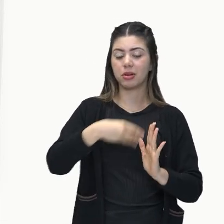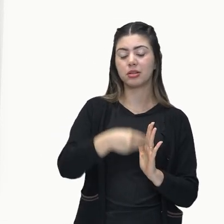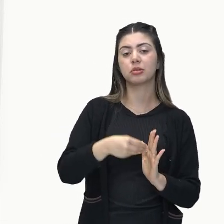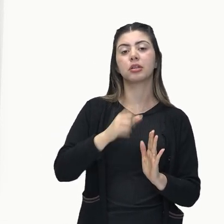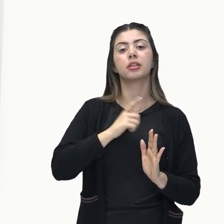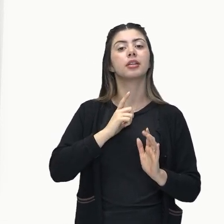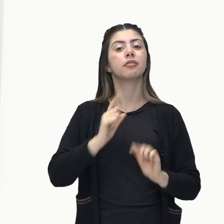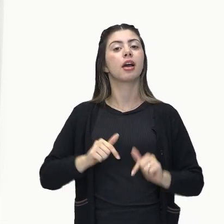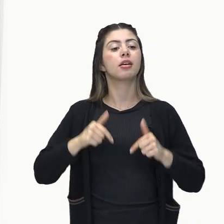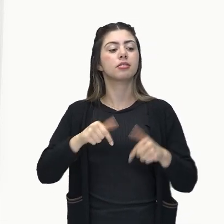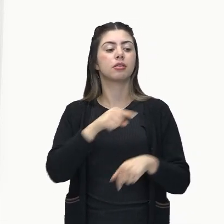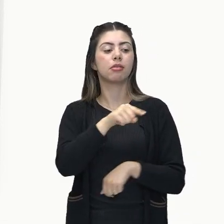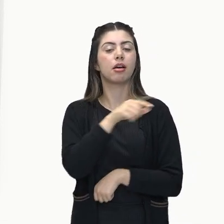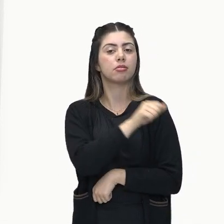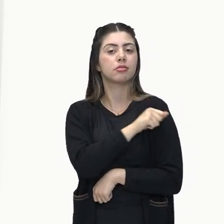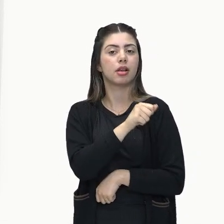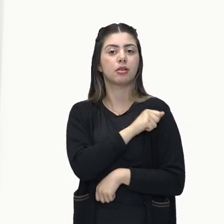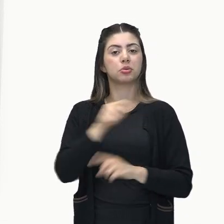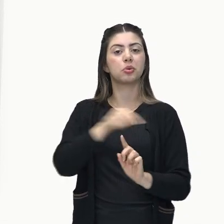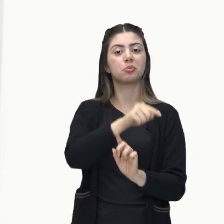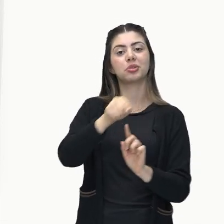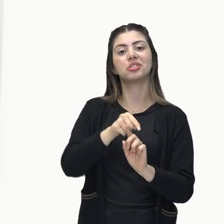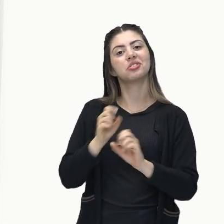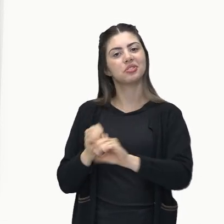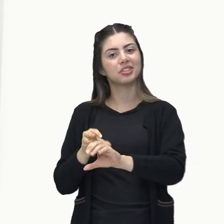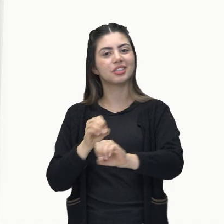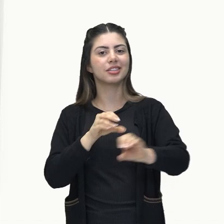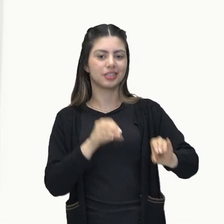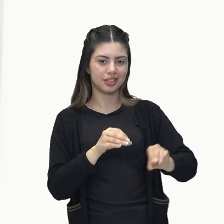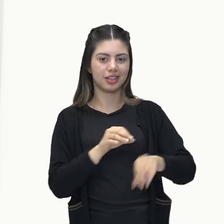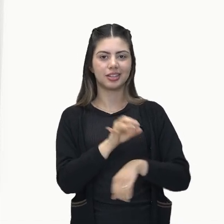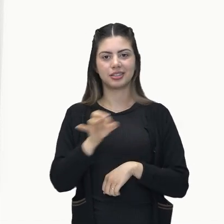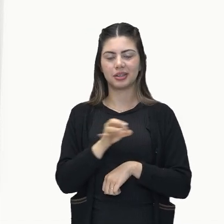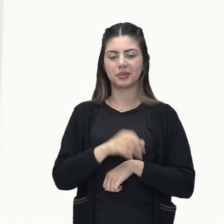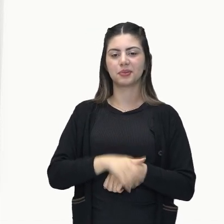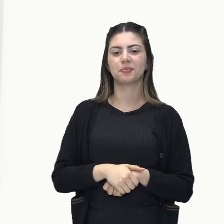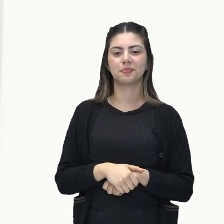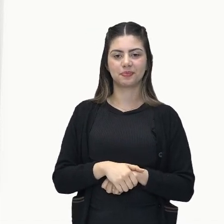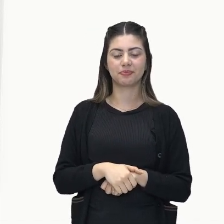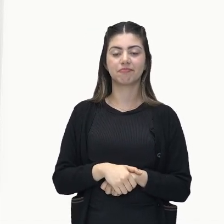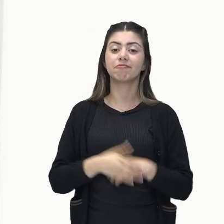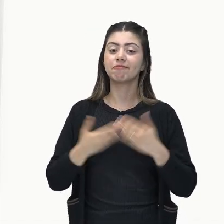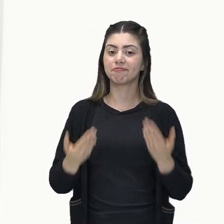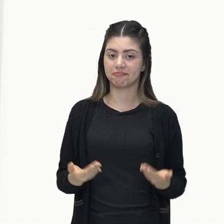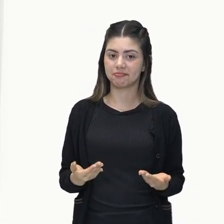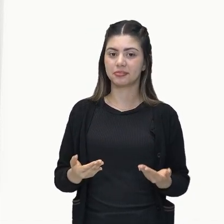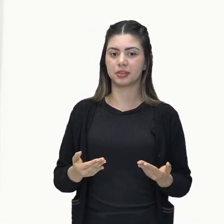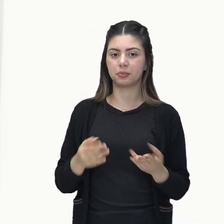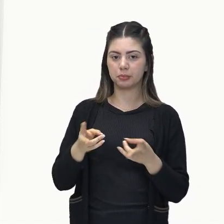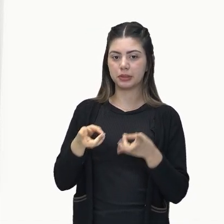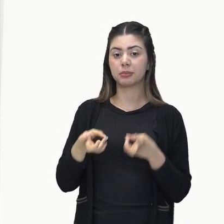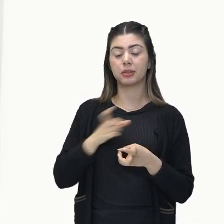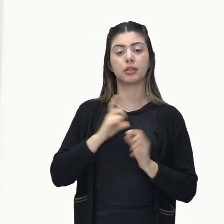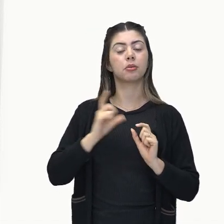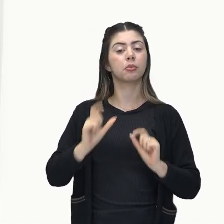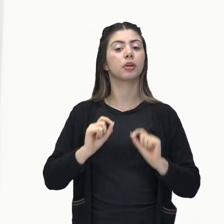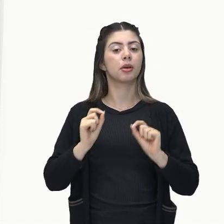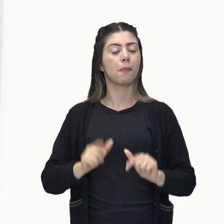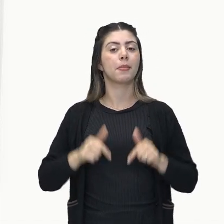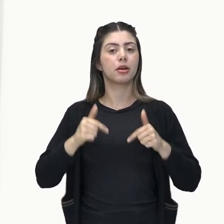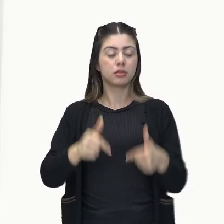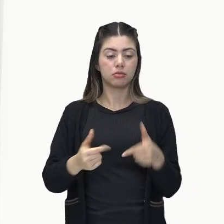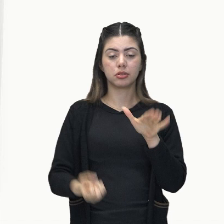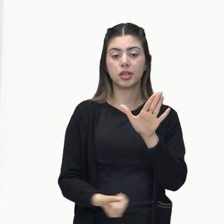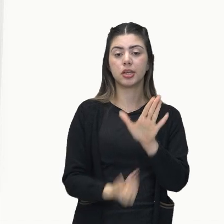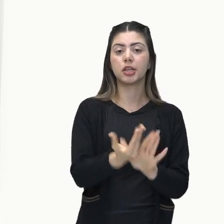estudantes para ensinar a partir do nosso gênero. Então, olha só, tem o LEAD, né? Iniciativa que surgiu a